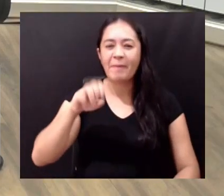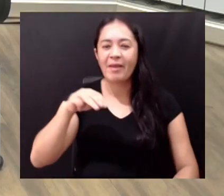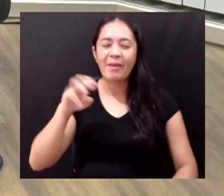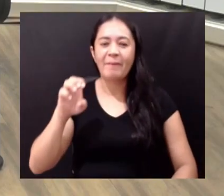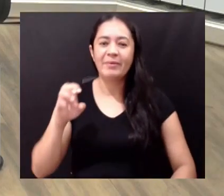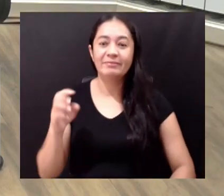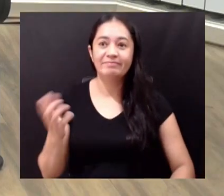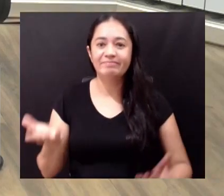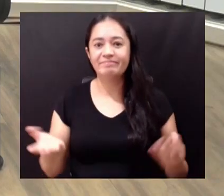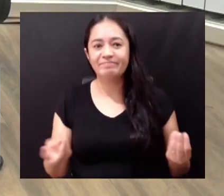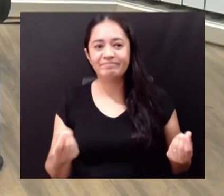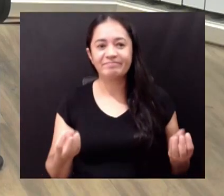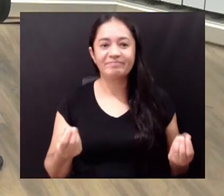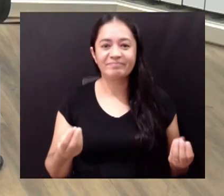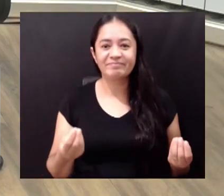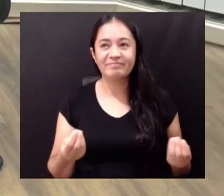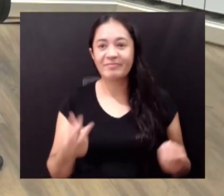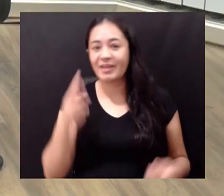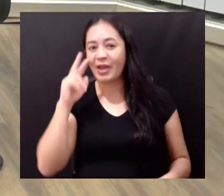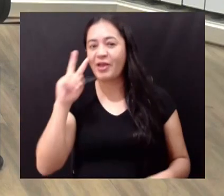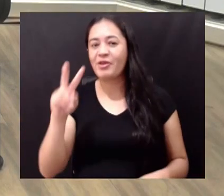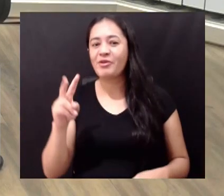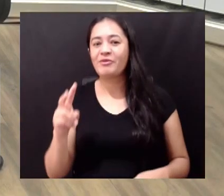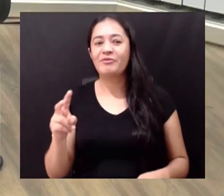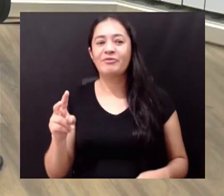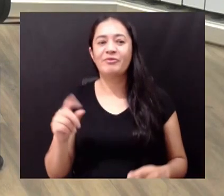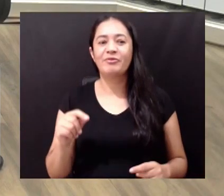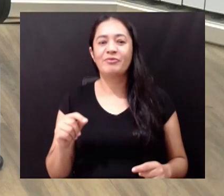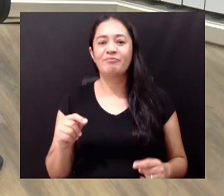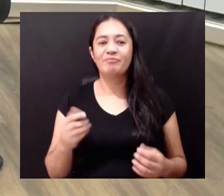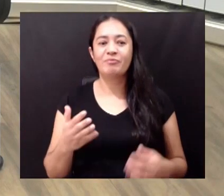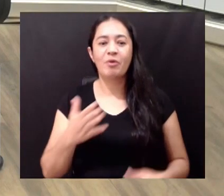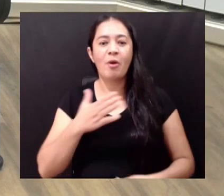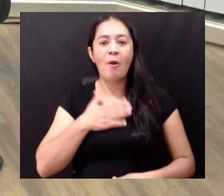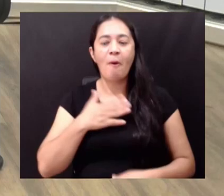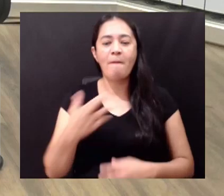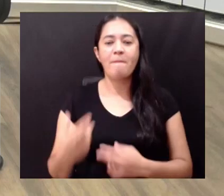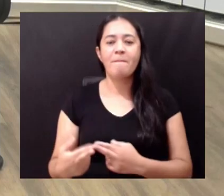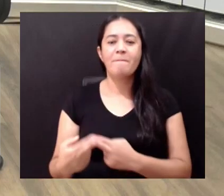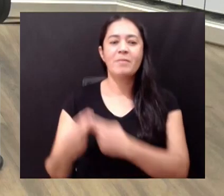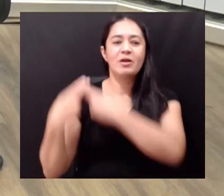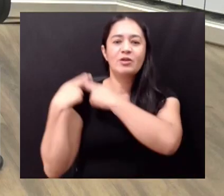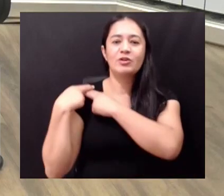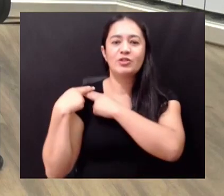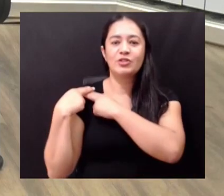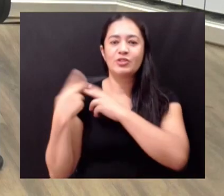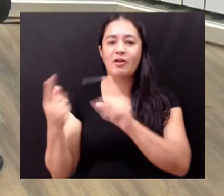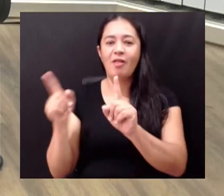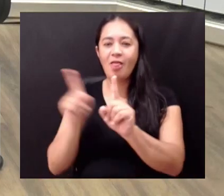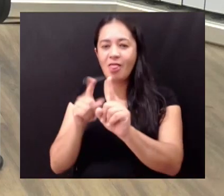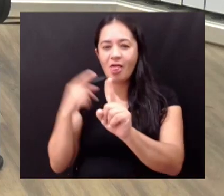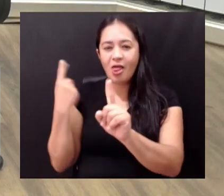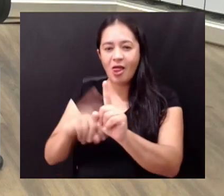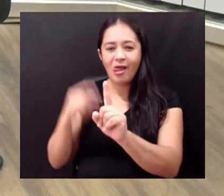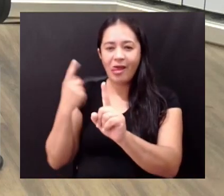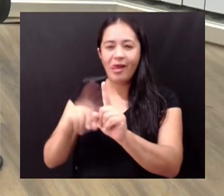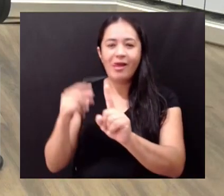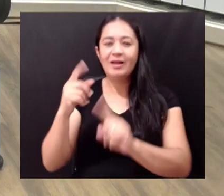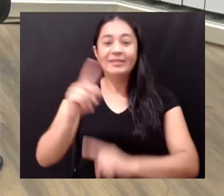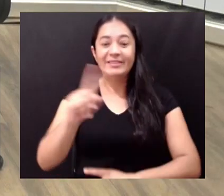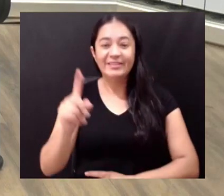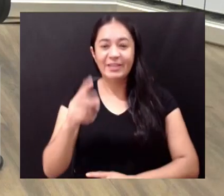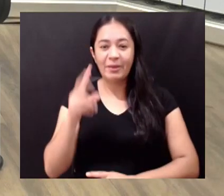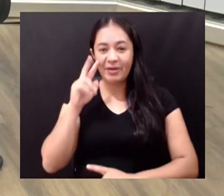como que eu vi, eu achei tão engraçado, o meu chefe não está atrás de mim com um chicote para ver se eu estou trabalhando ou não. É claro que é